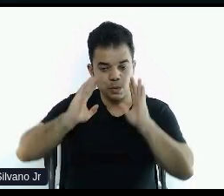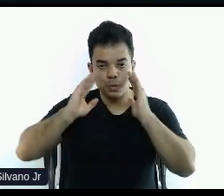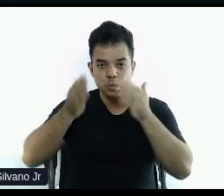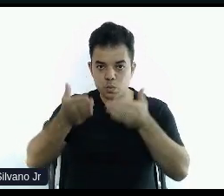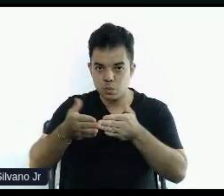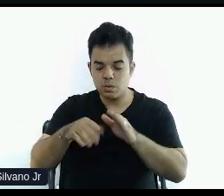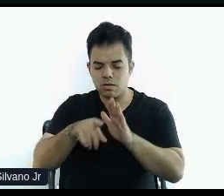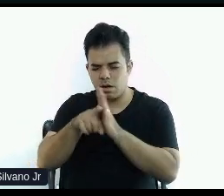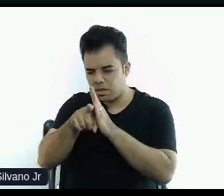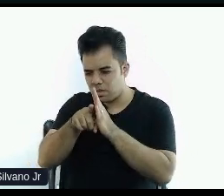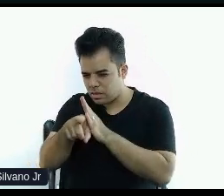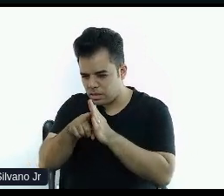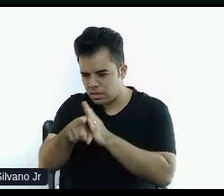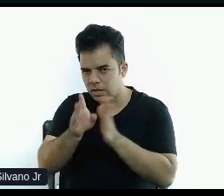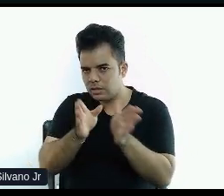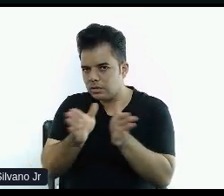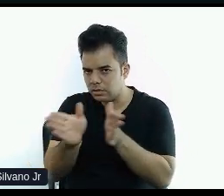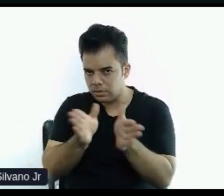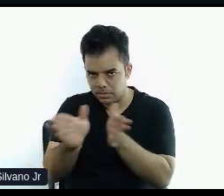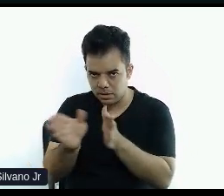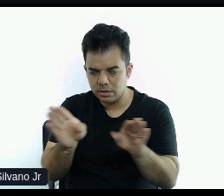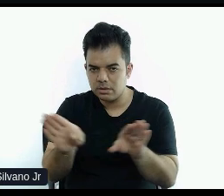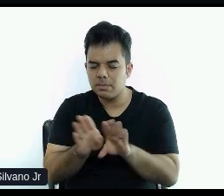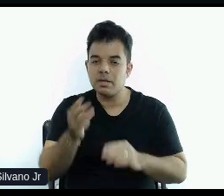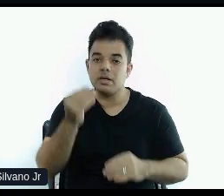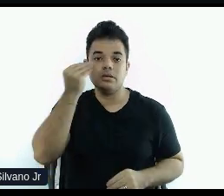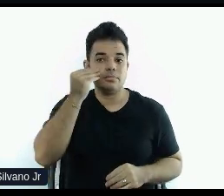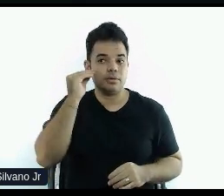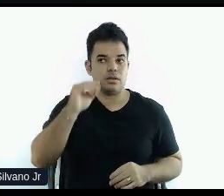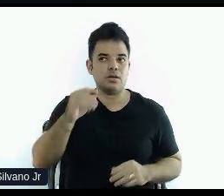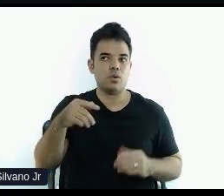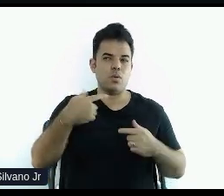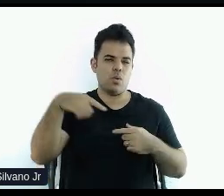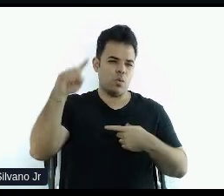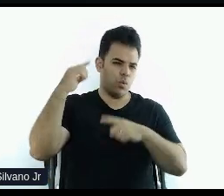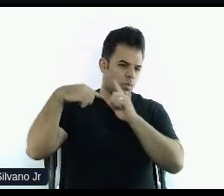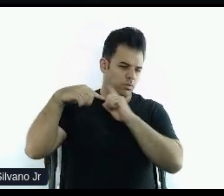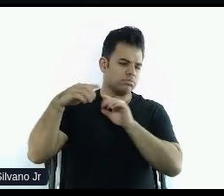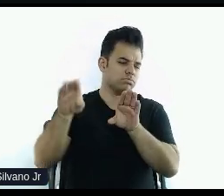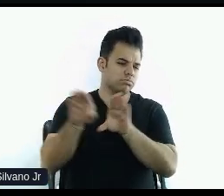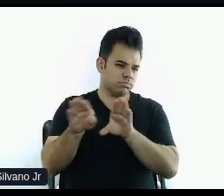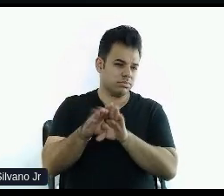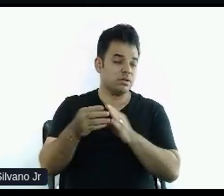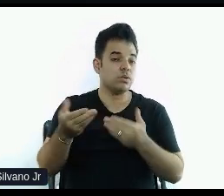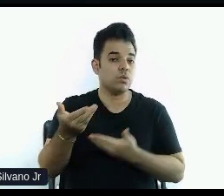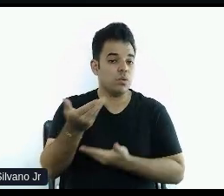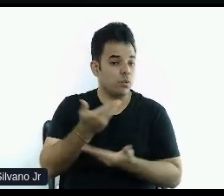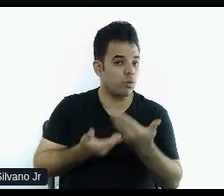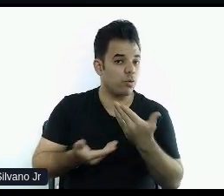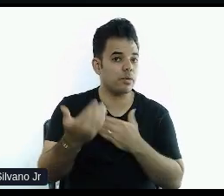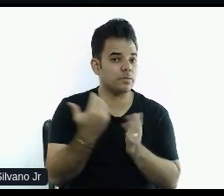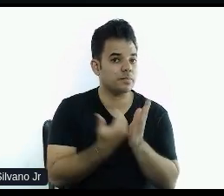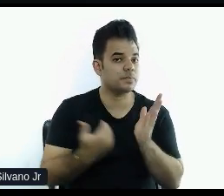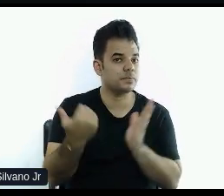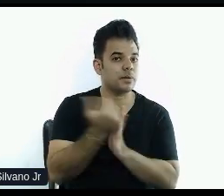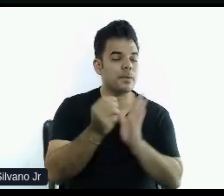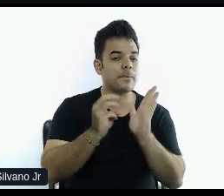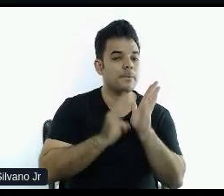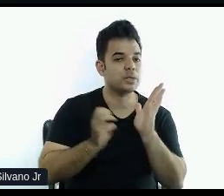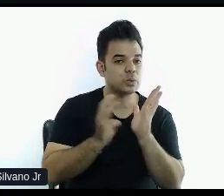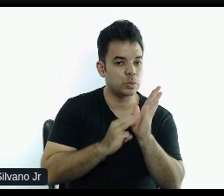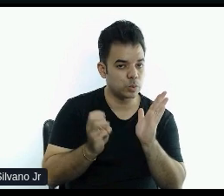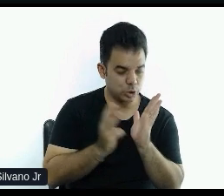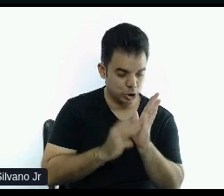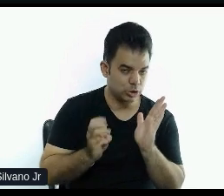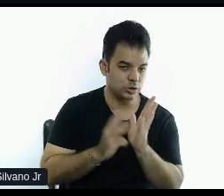de acessibilidade e algumas experiências anteriores também. Gostaria de compartilhar com vocês um pouquinho sobre uma metodologia